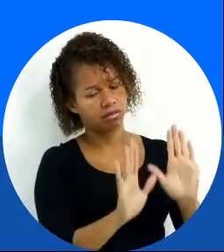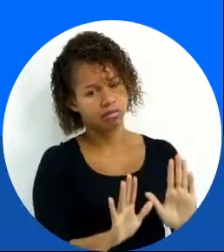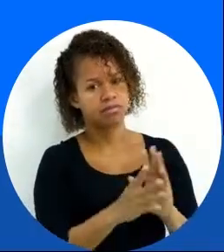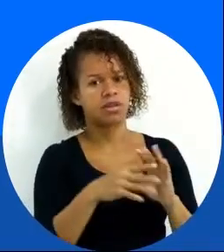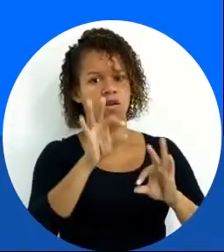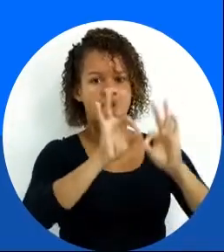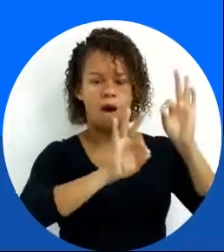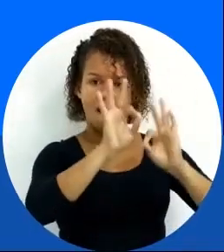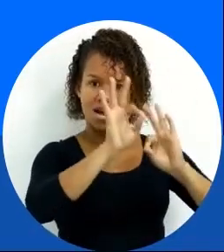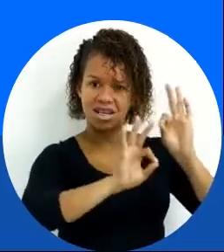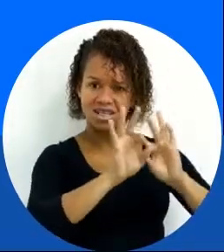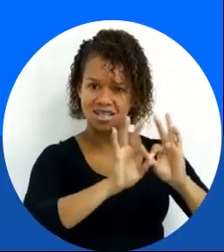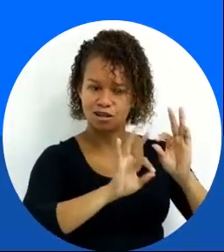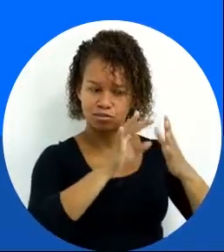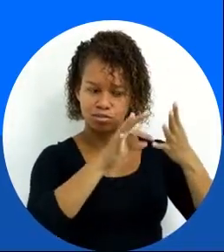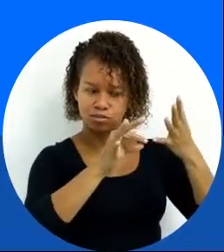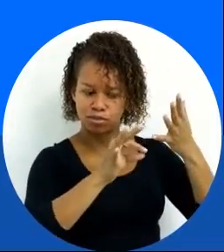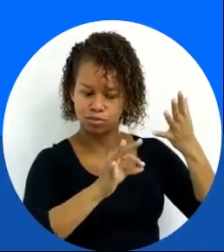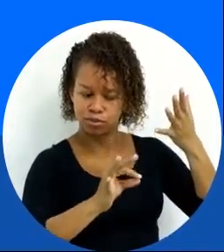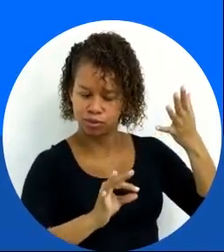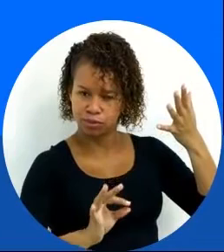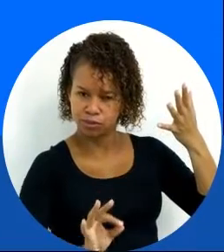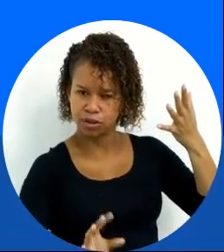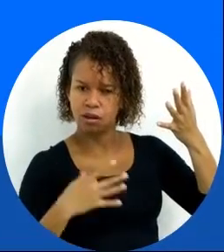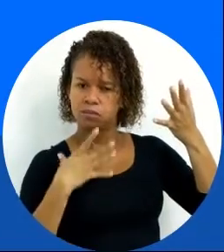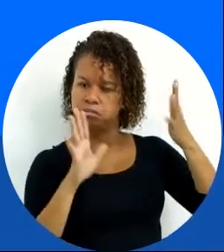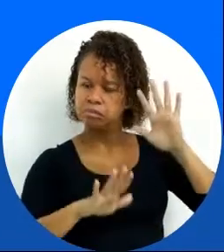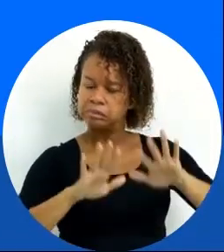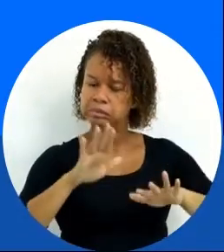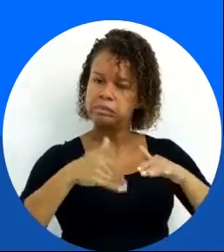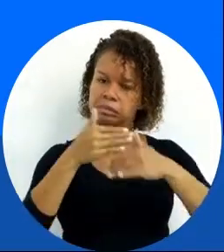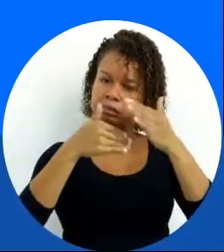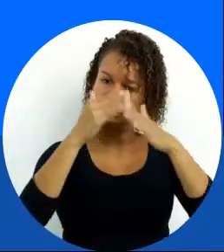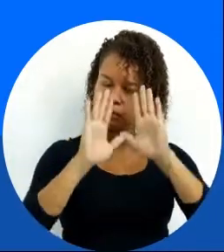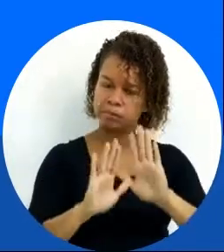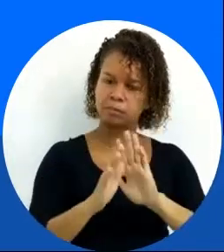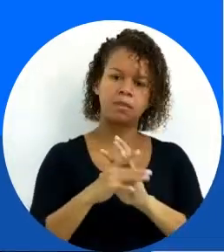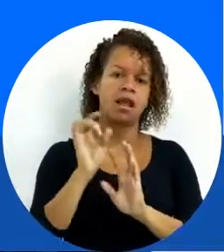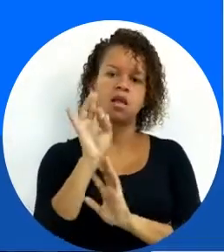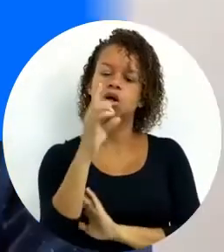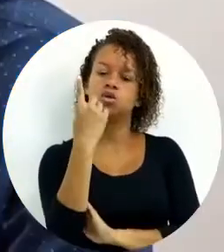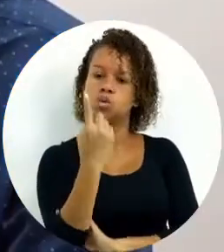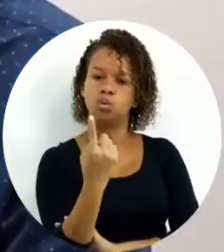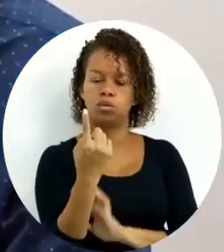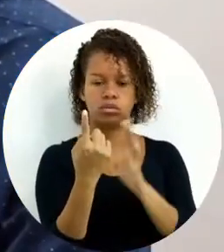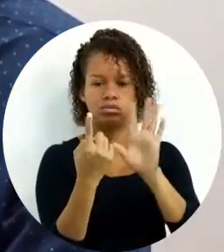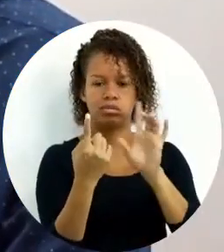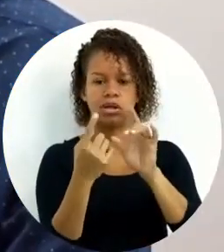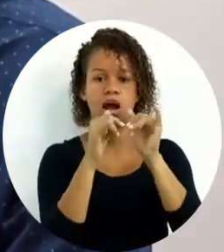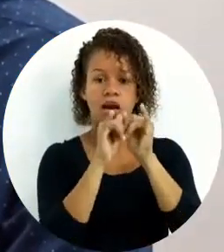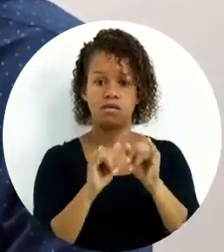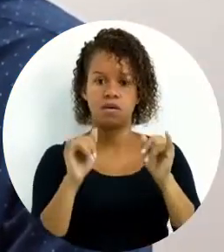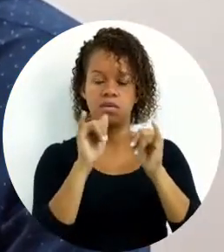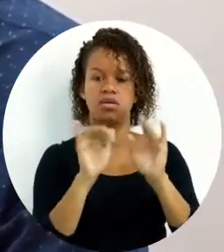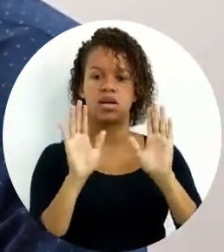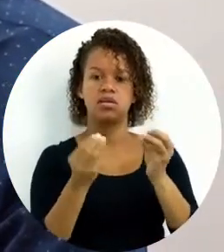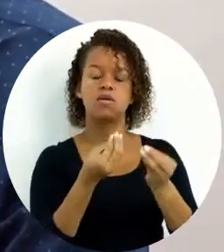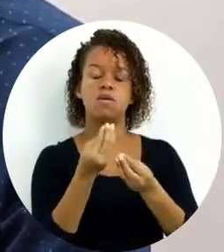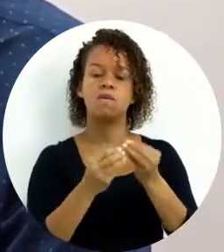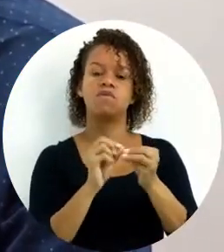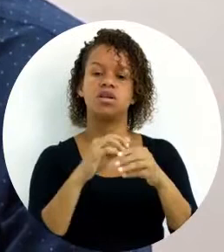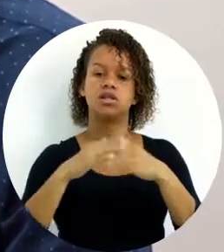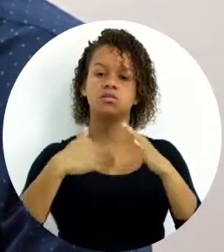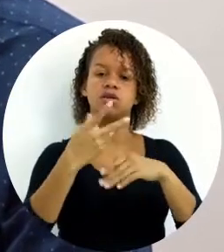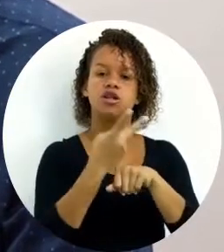ele vai ordenar essas páginas a partir de alguns critérios de relevância. Então não é somente isso, eu estou informando genericamente como que seria